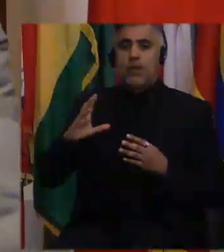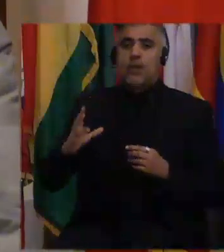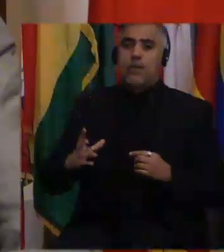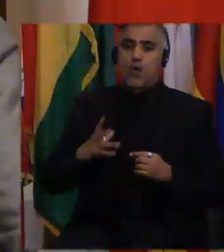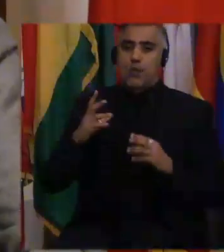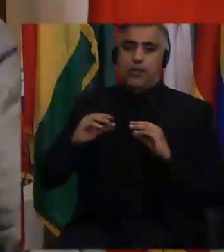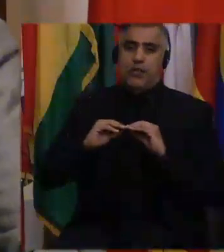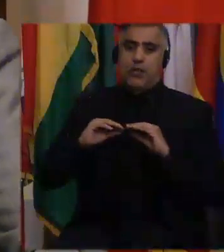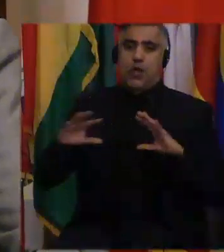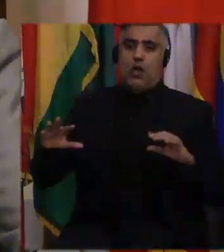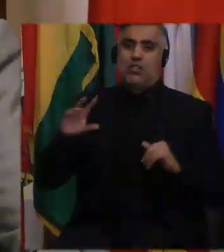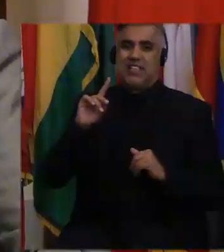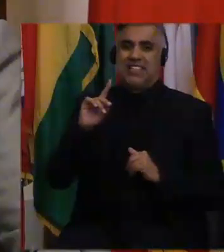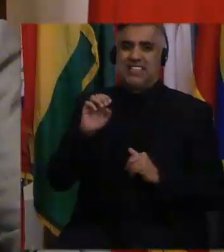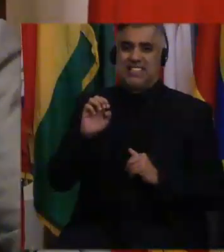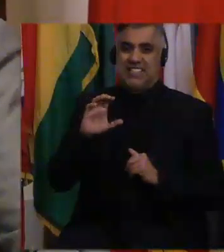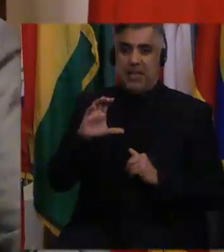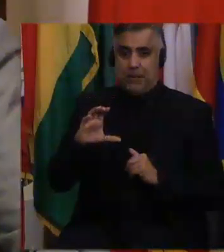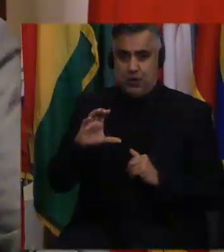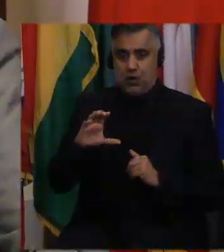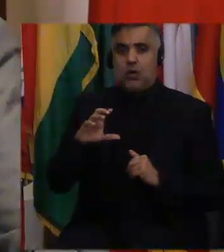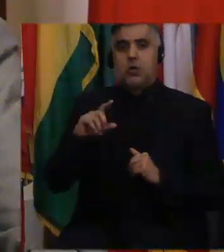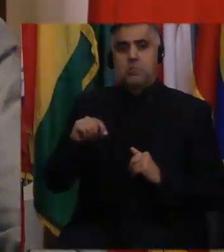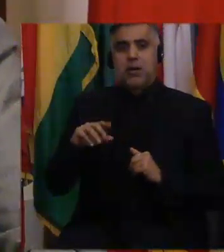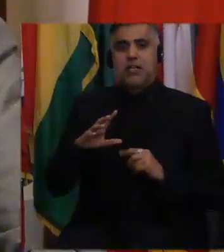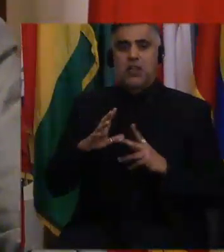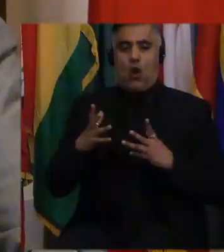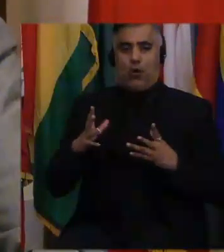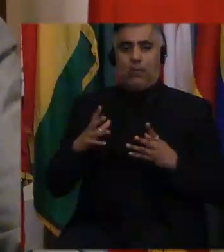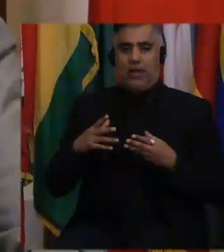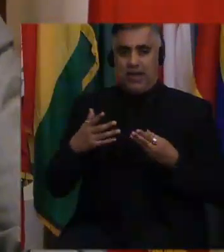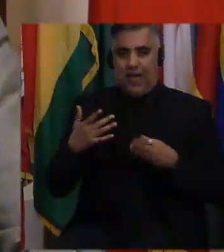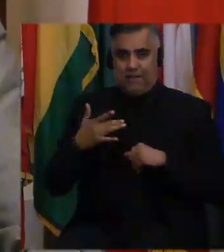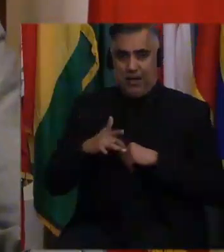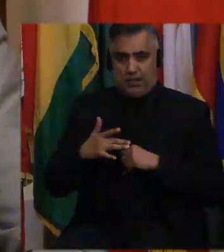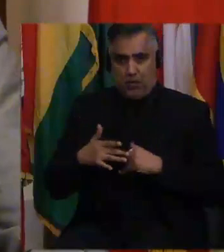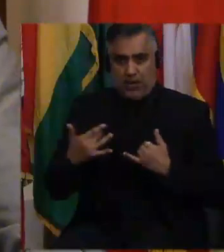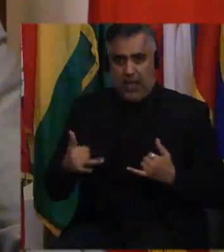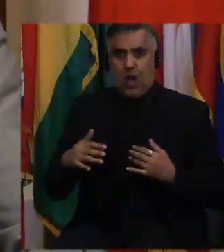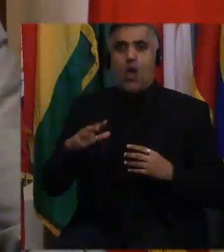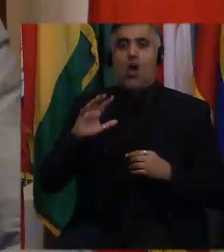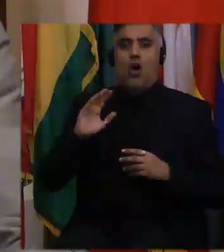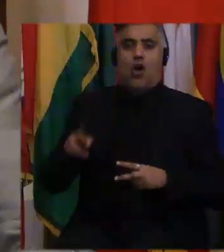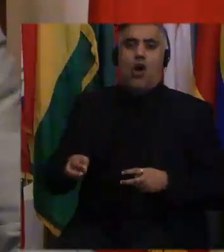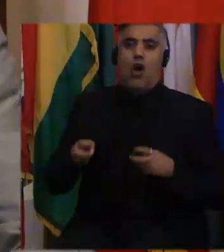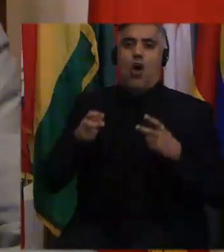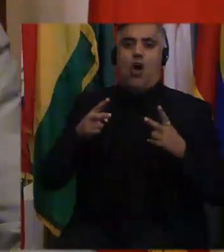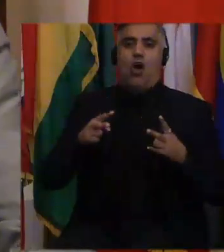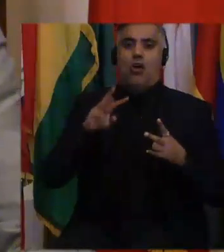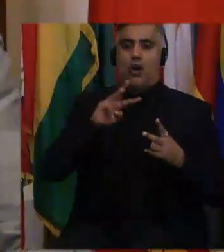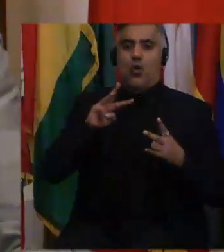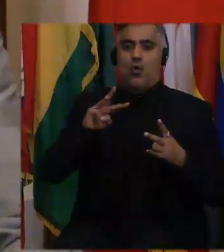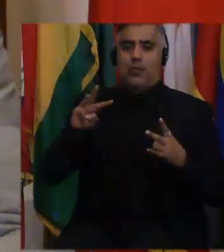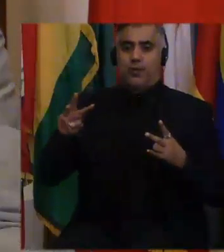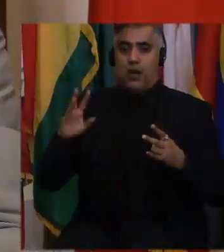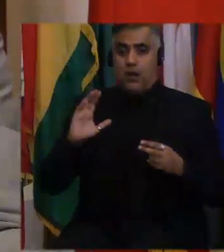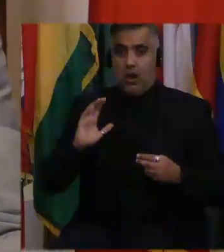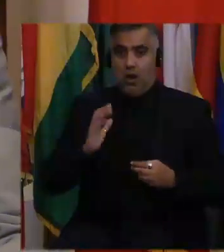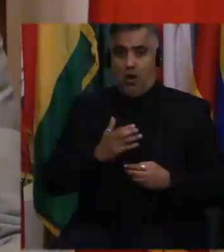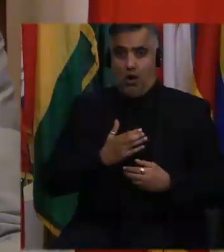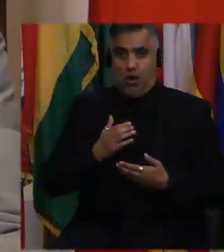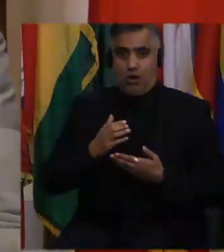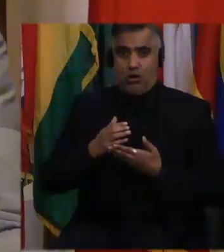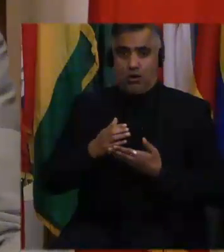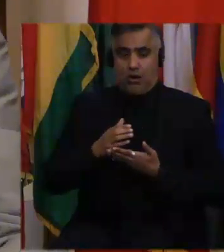já está circulando e já está disponível, incluso, em nosso website. E a Comissão também convoca audiências públicas para que os